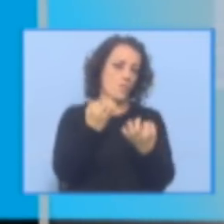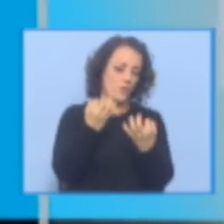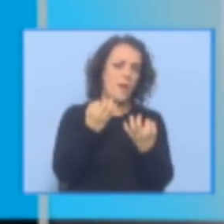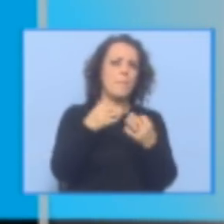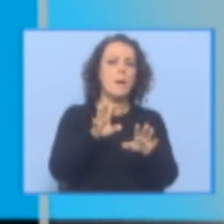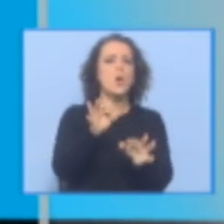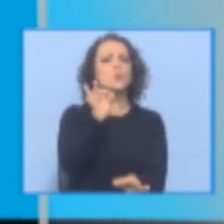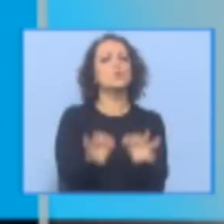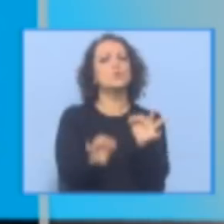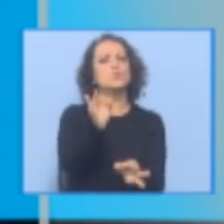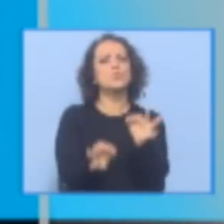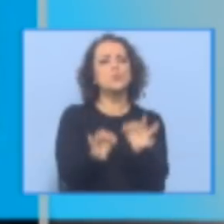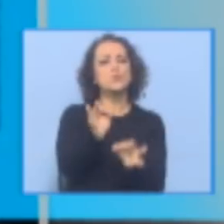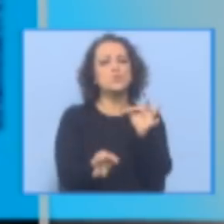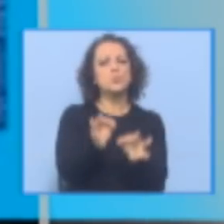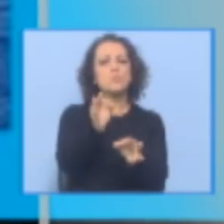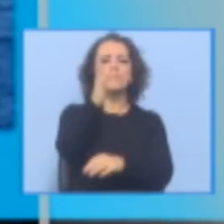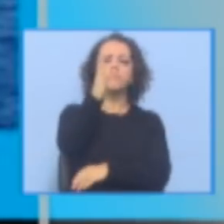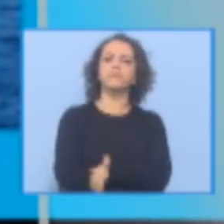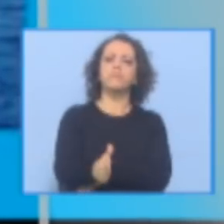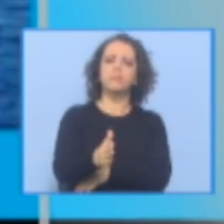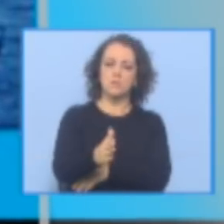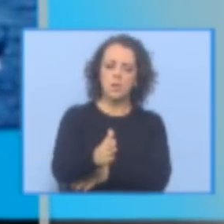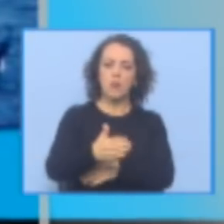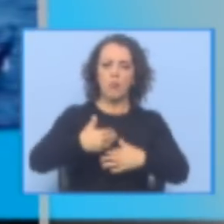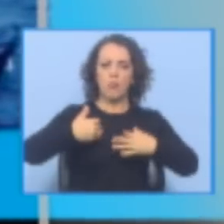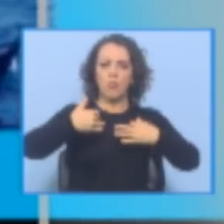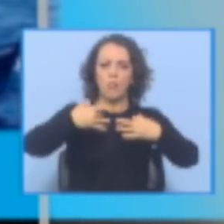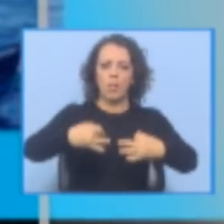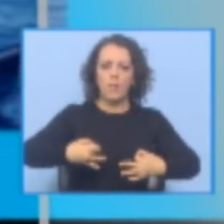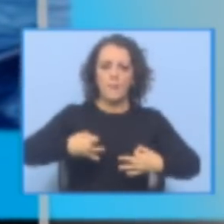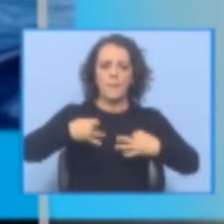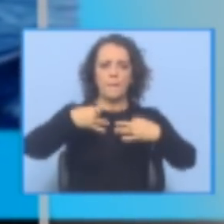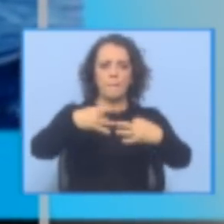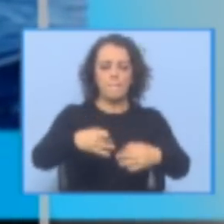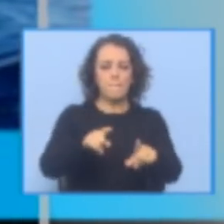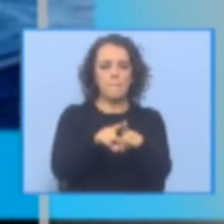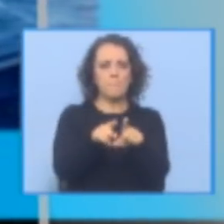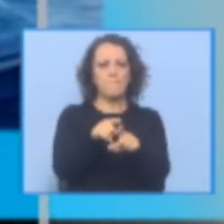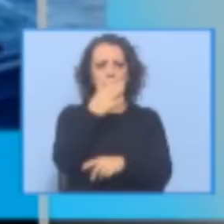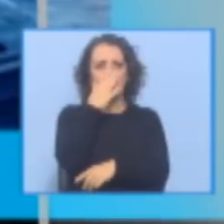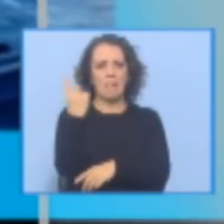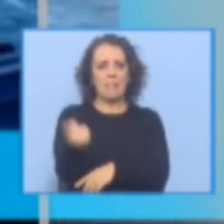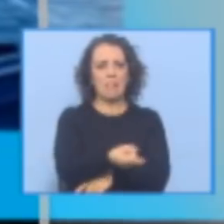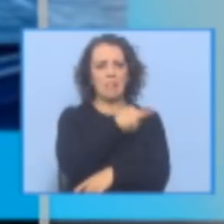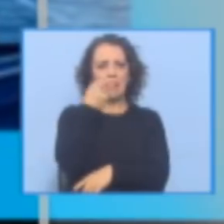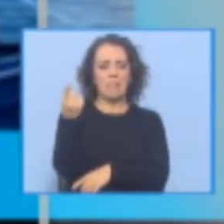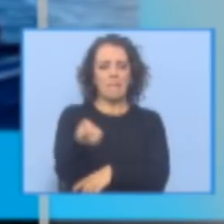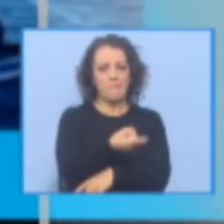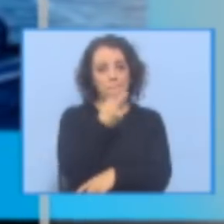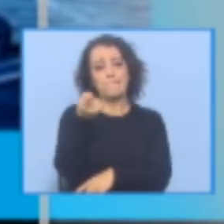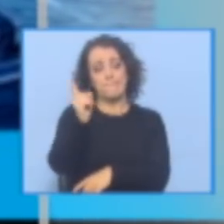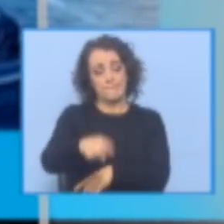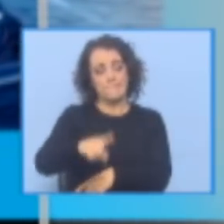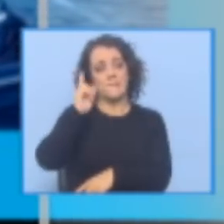da justiça está a ser um bocadinho demorado. Aliás, também o Presidente